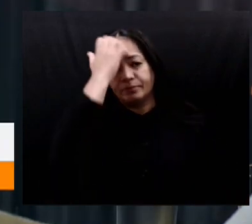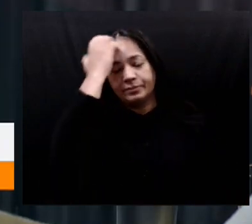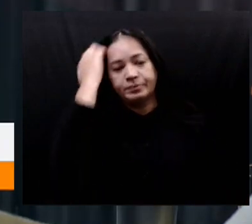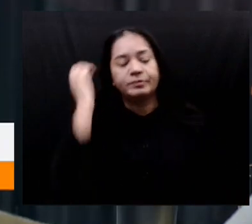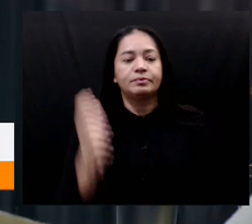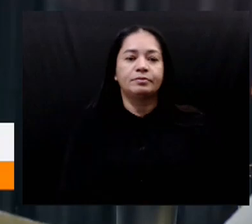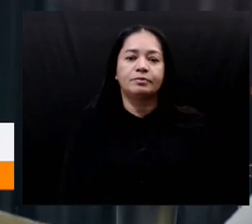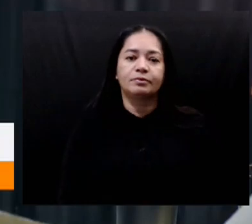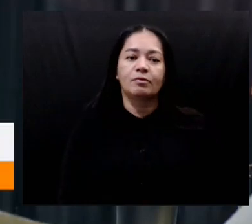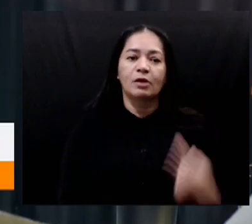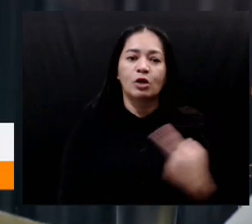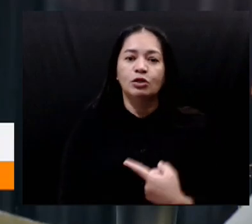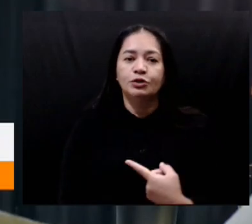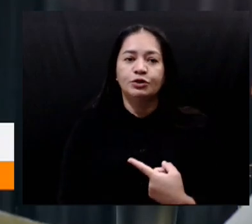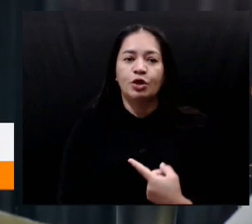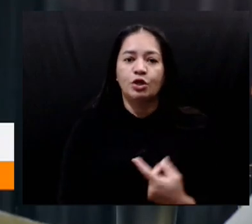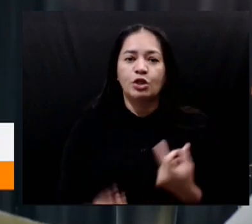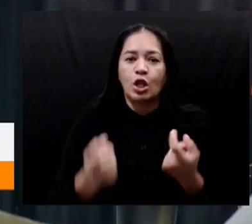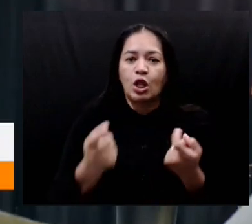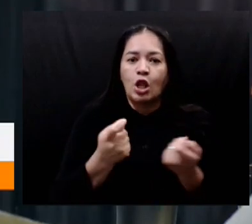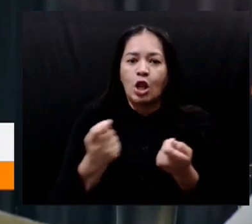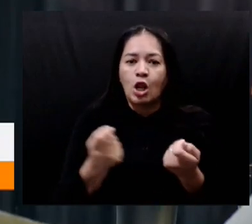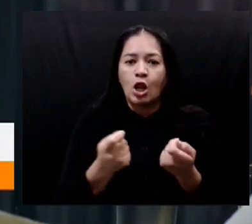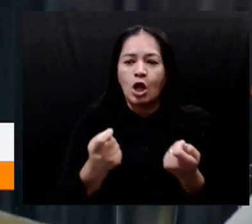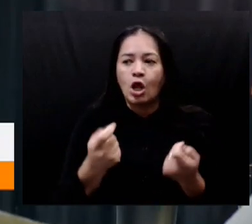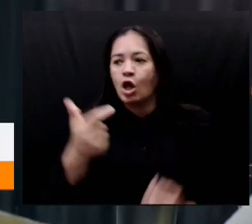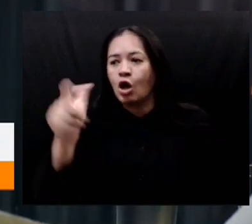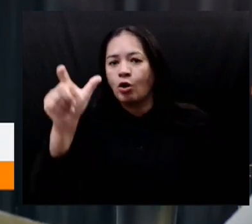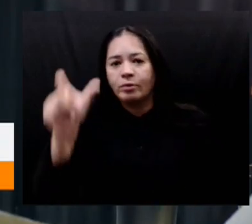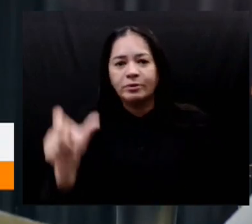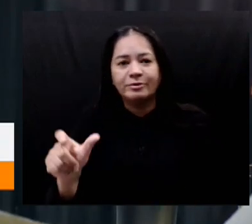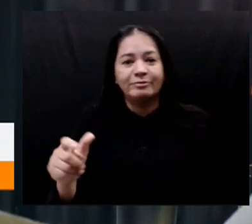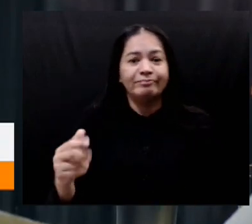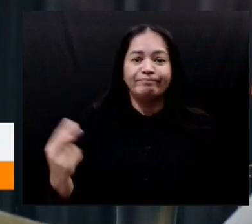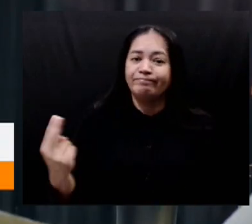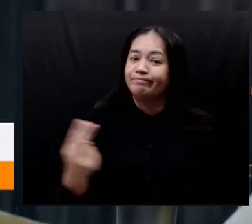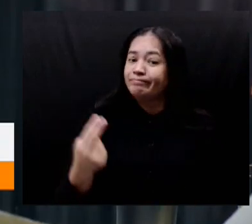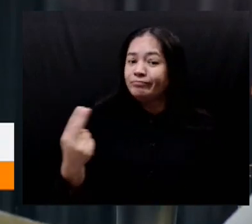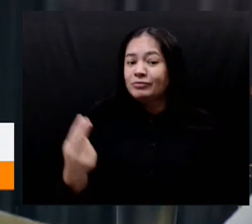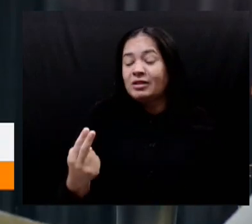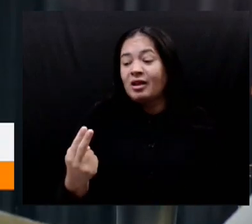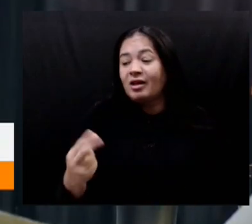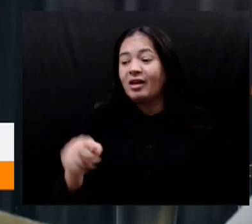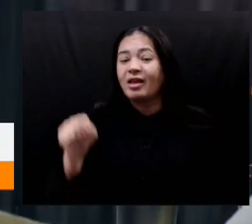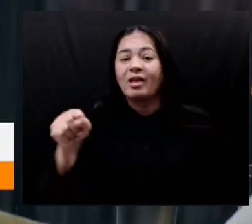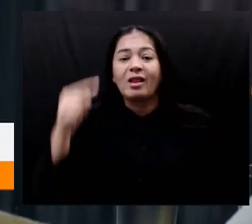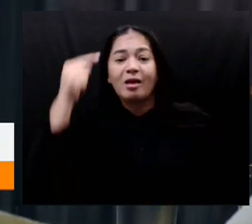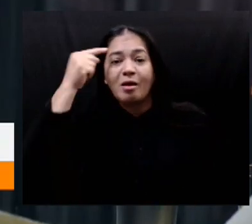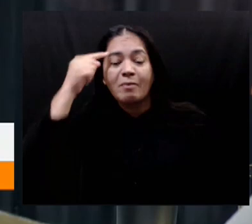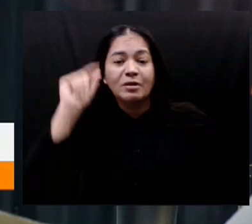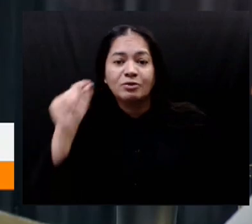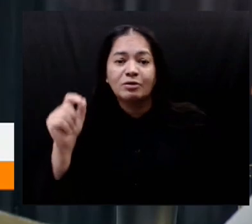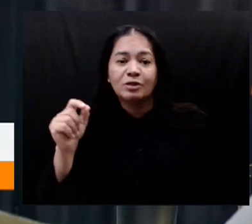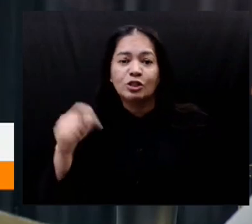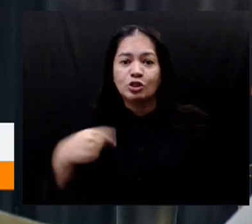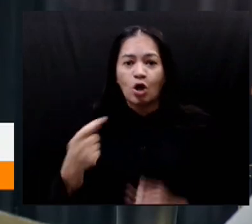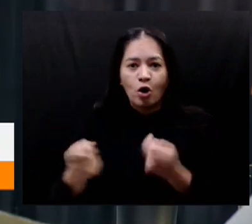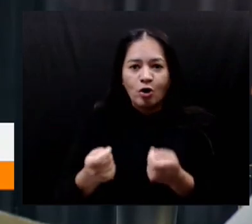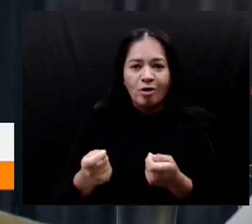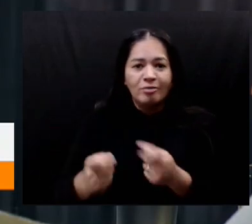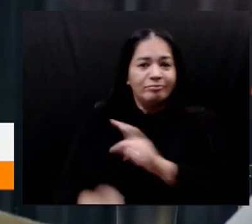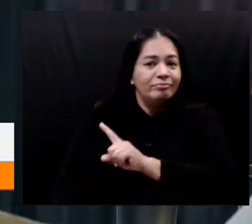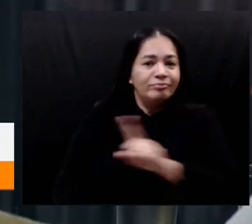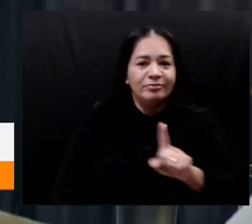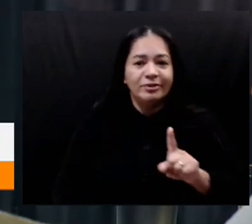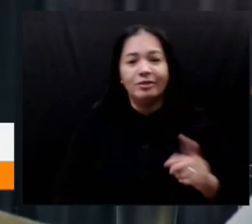não tem controle sobre o outro, o que o outro pensa da gente, né? Então nós